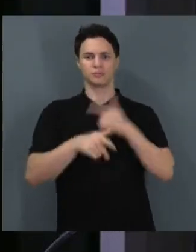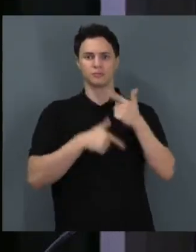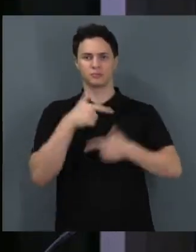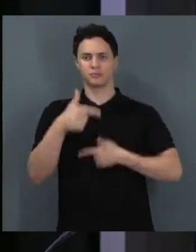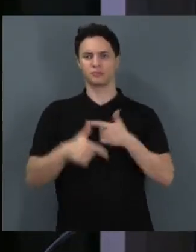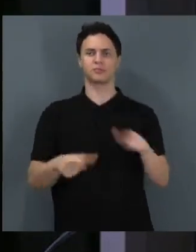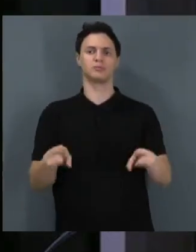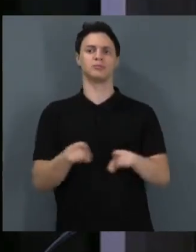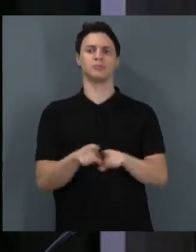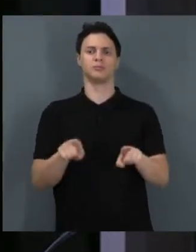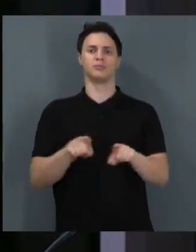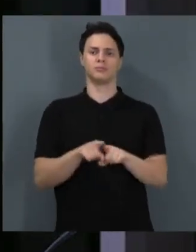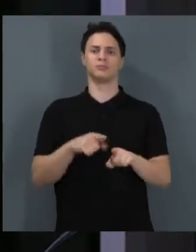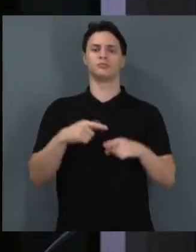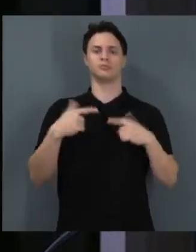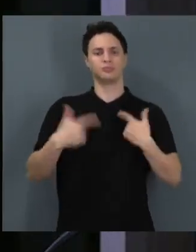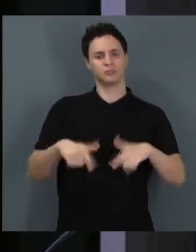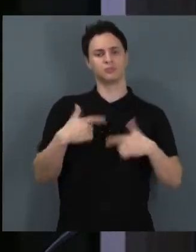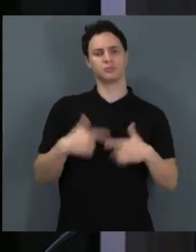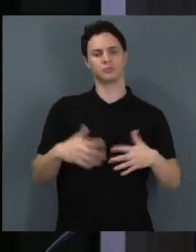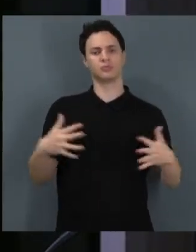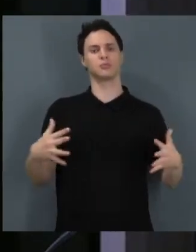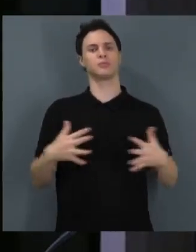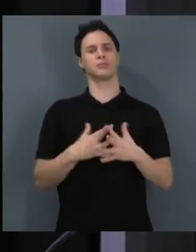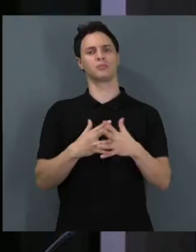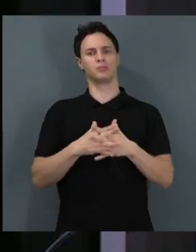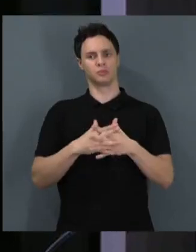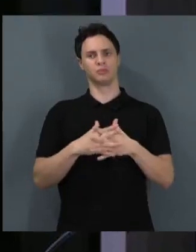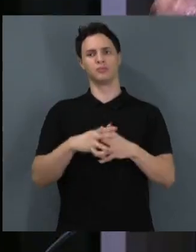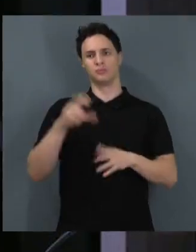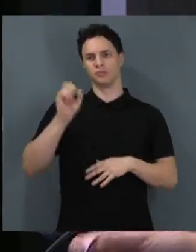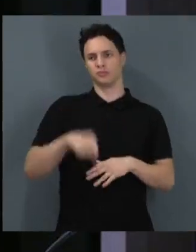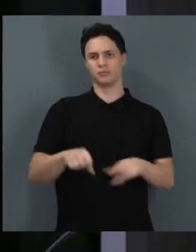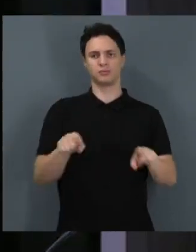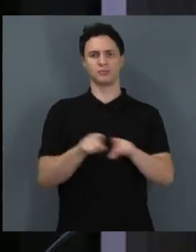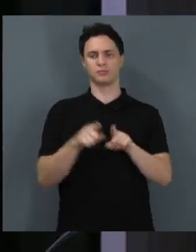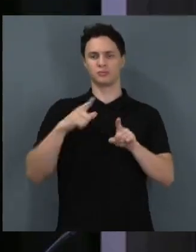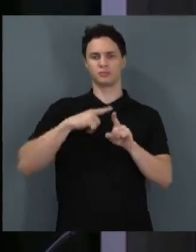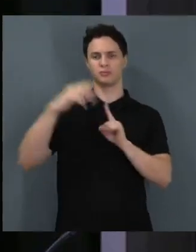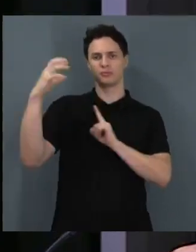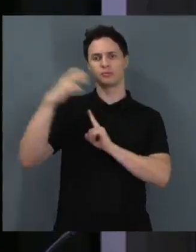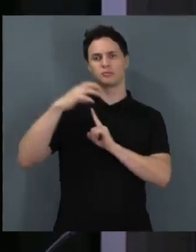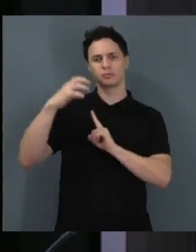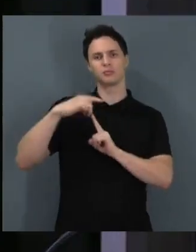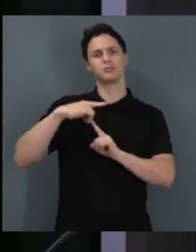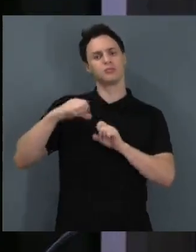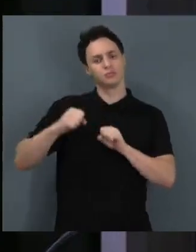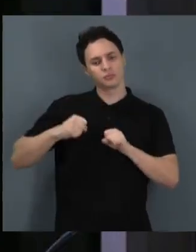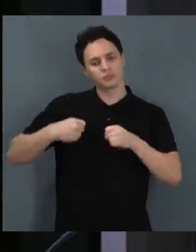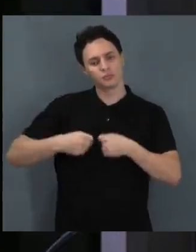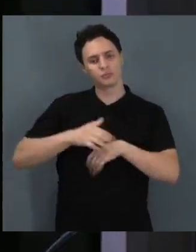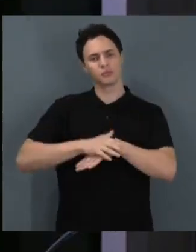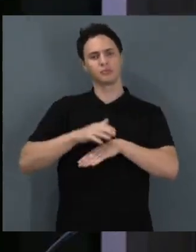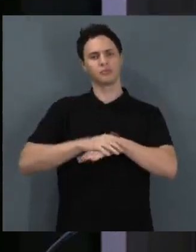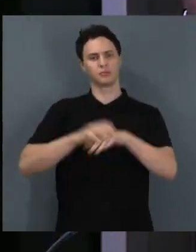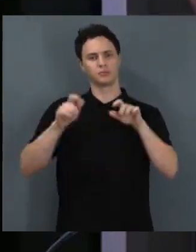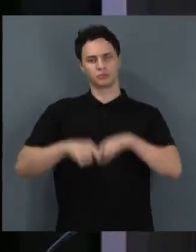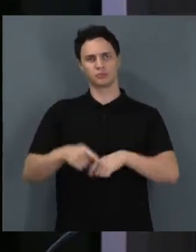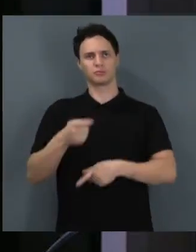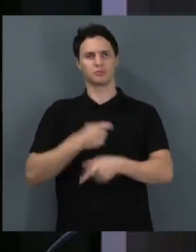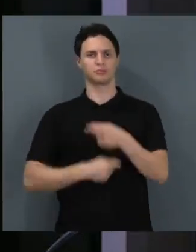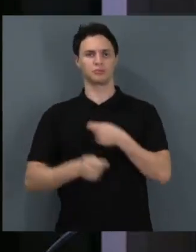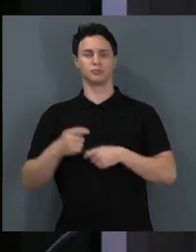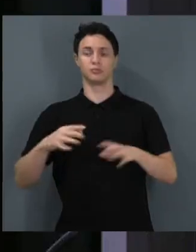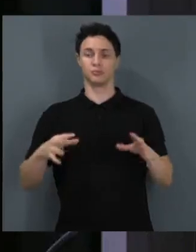Um trabalho realmente muito complexo, um trabalho que demandou dele, sem dúvida nenhuma, muita capacidade de negociação, a